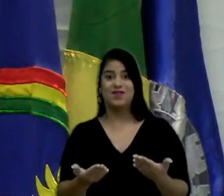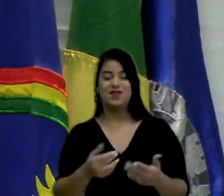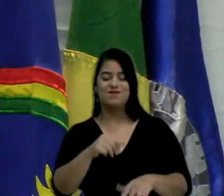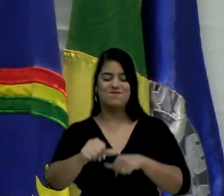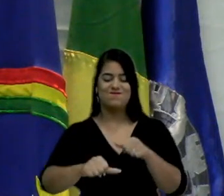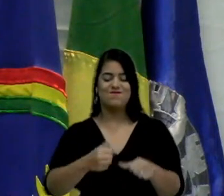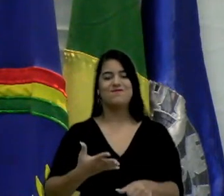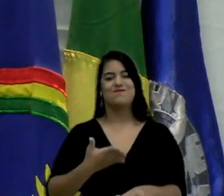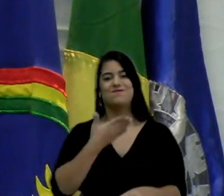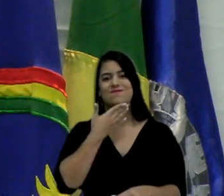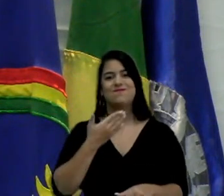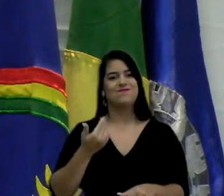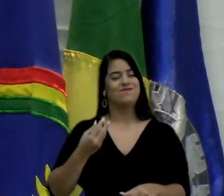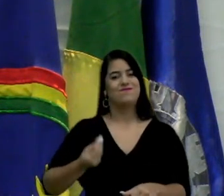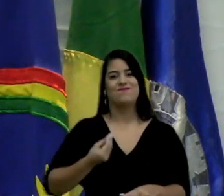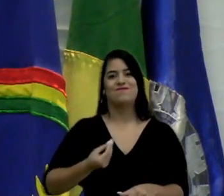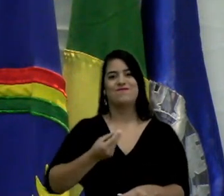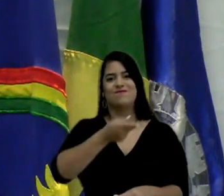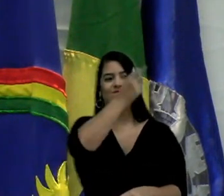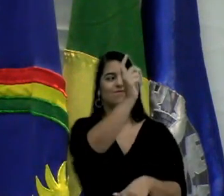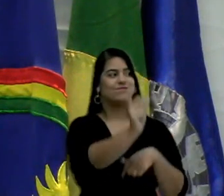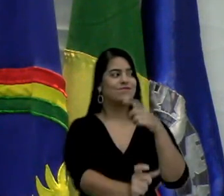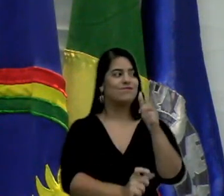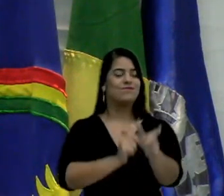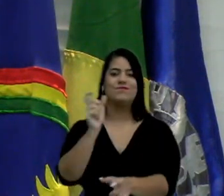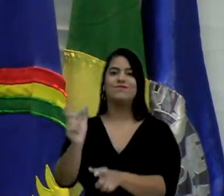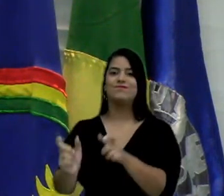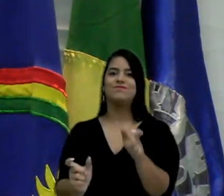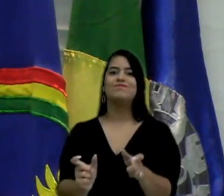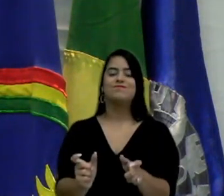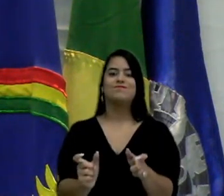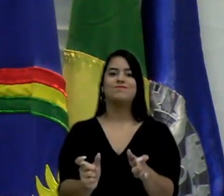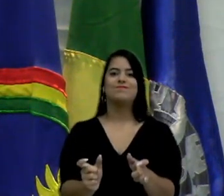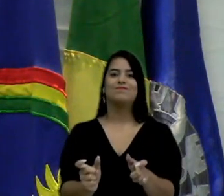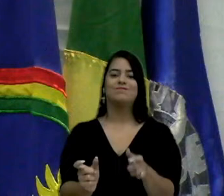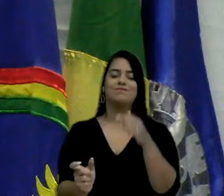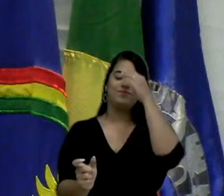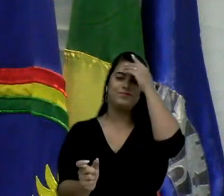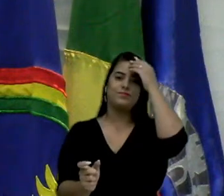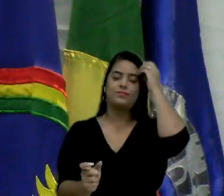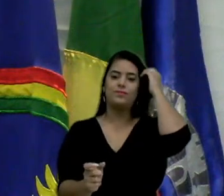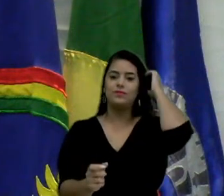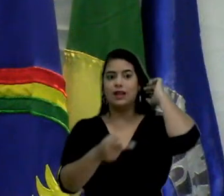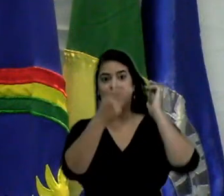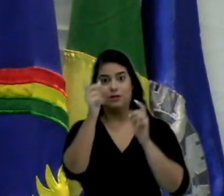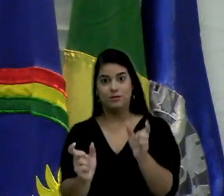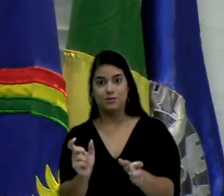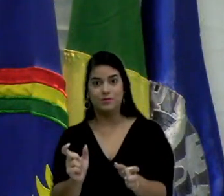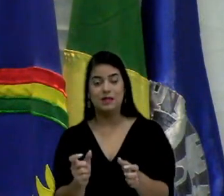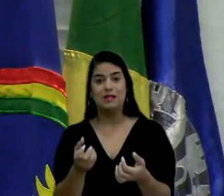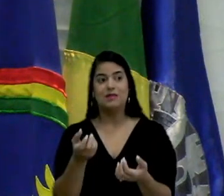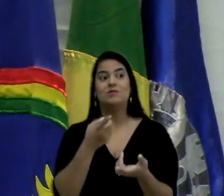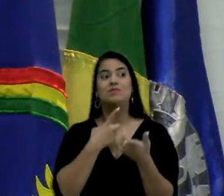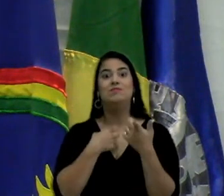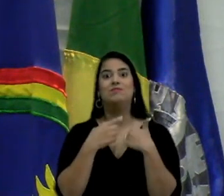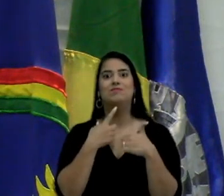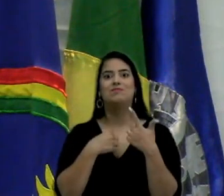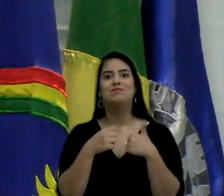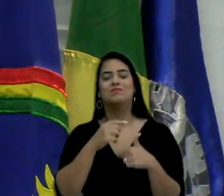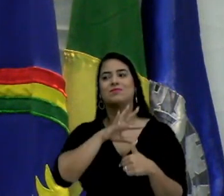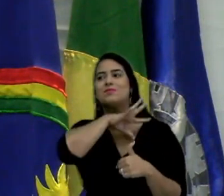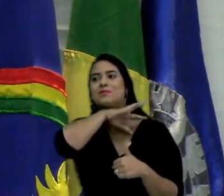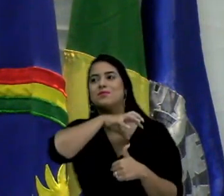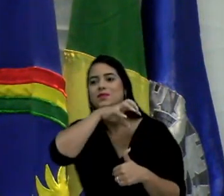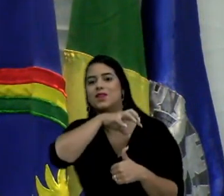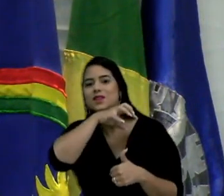né porque cada ano que passa cada um que queira tá com animal de melhor qualidade com maior produção isso é